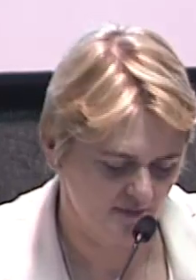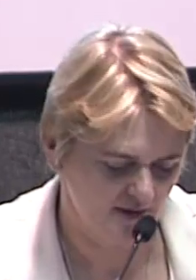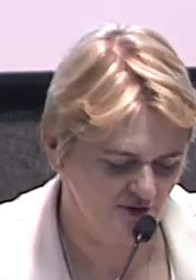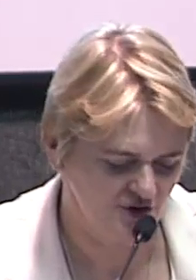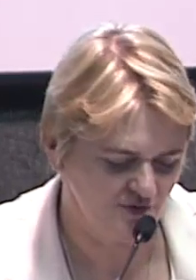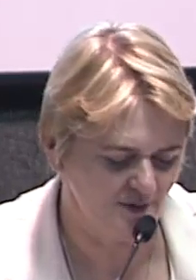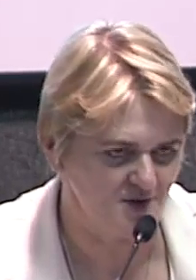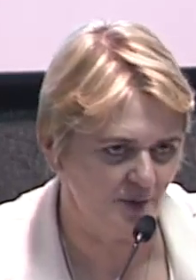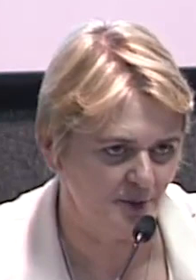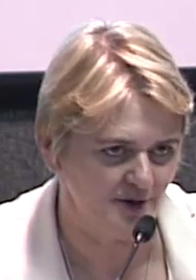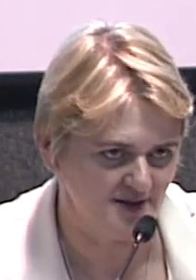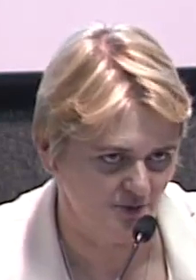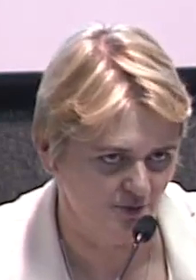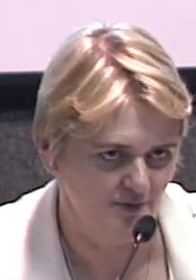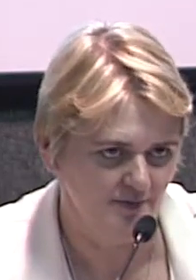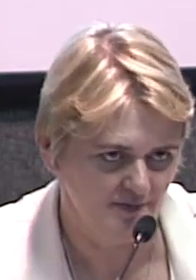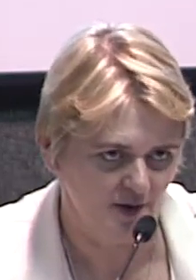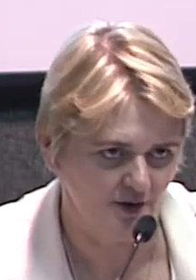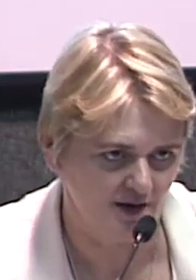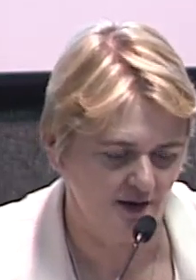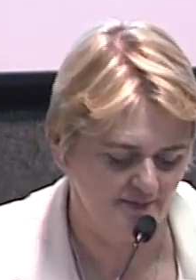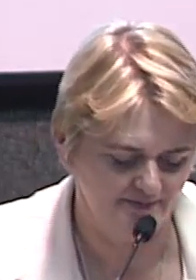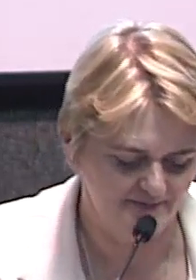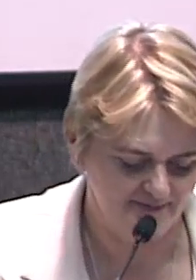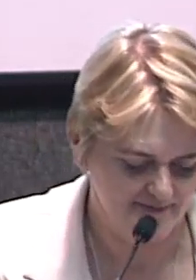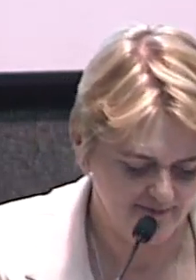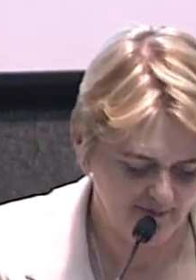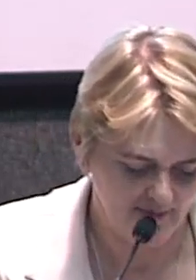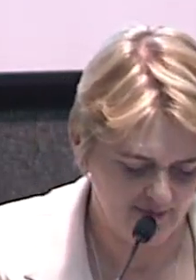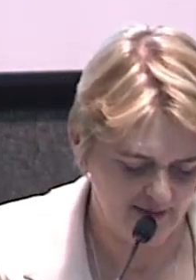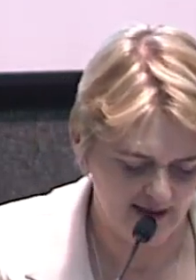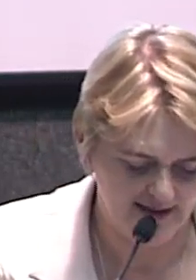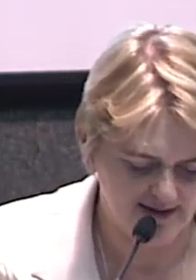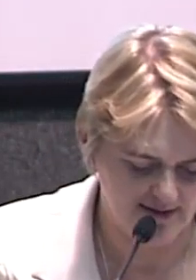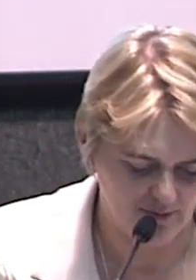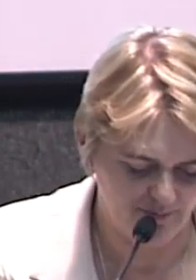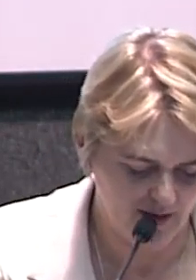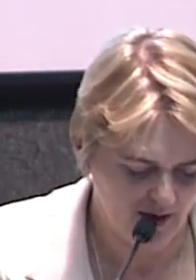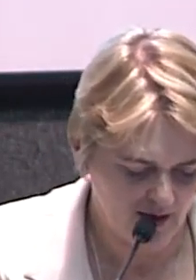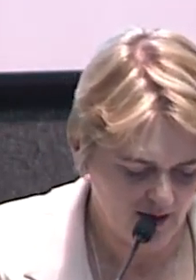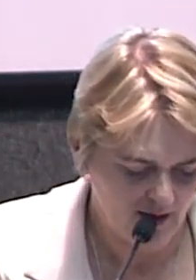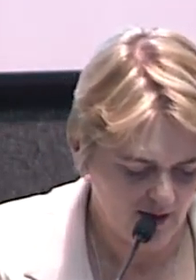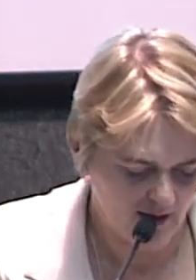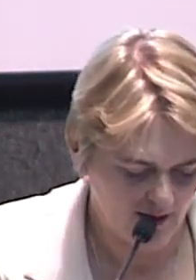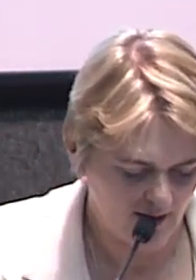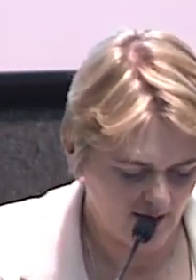Isso, tá. Então, juntamos com a proposta 1. Ok. Perfeito, obrigado. Beleza, então.